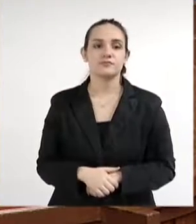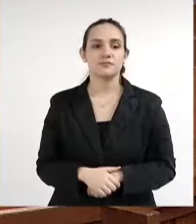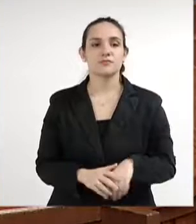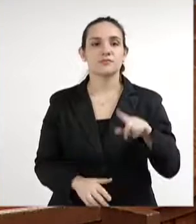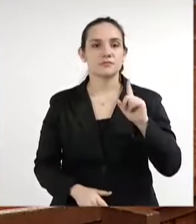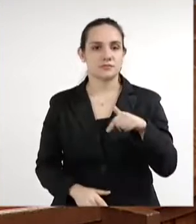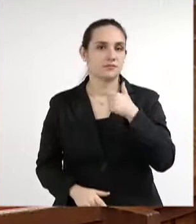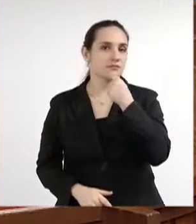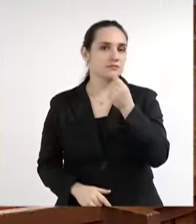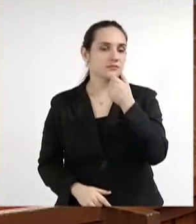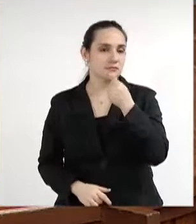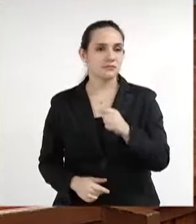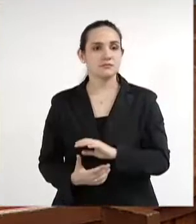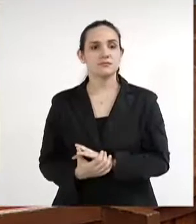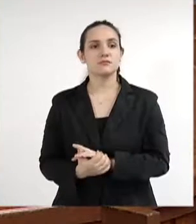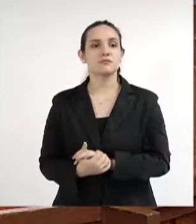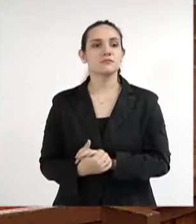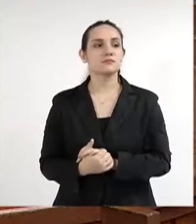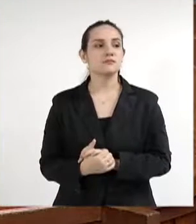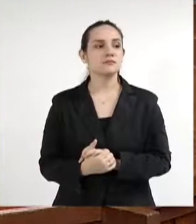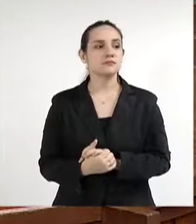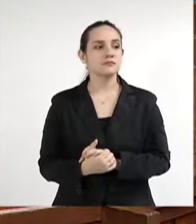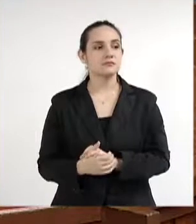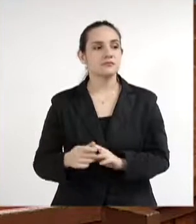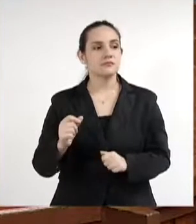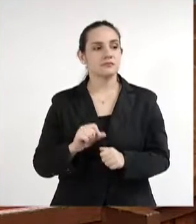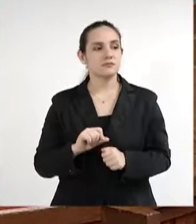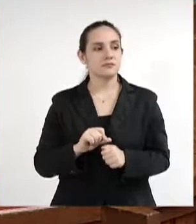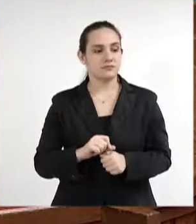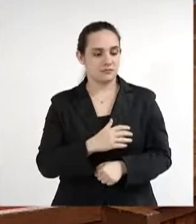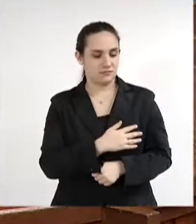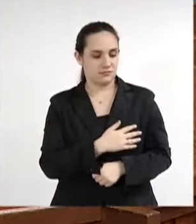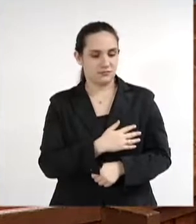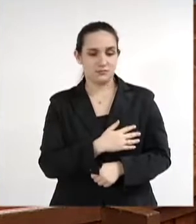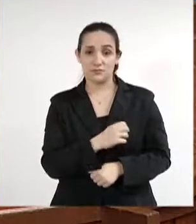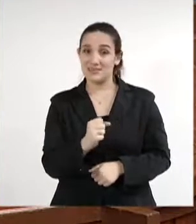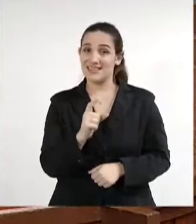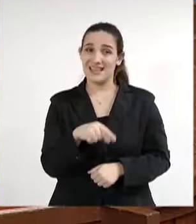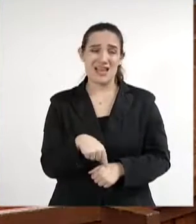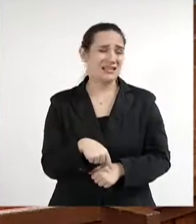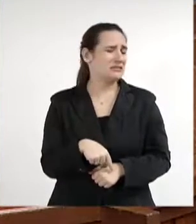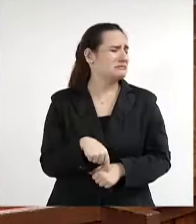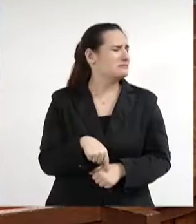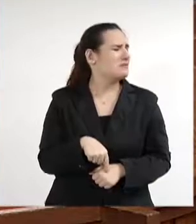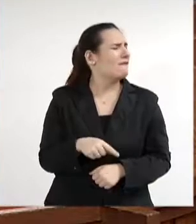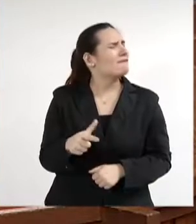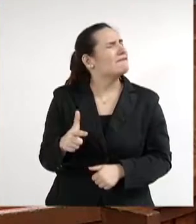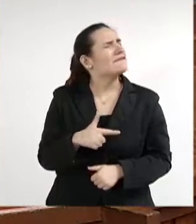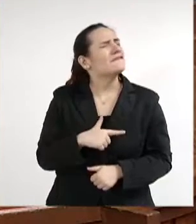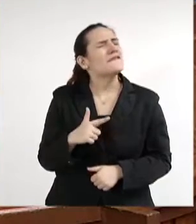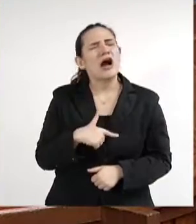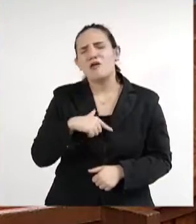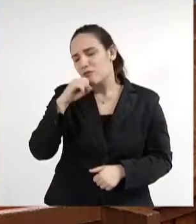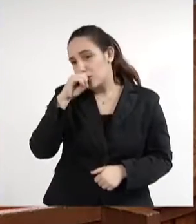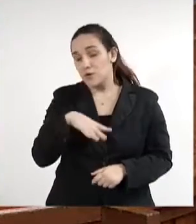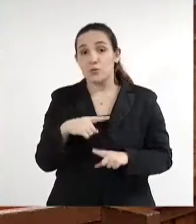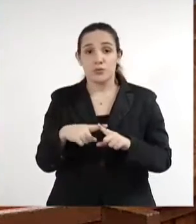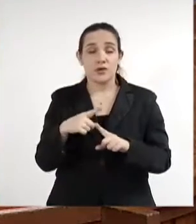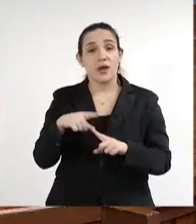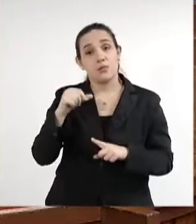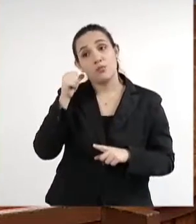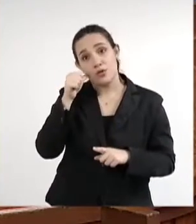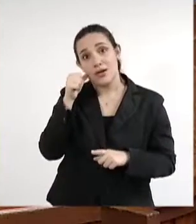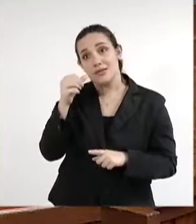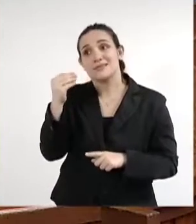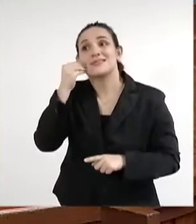homens, eles praticam o suicídio de forma mais violenta do que as mulheres. As mulheres tentam